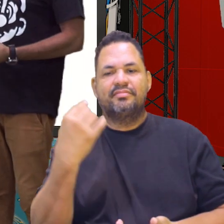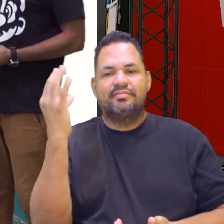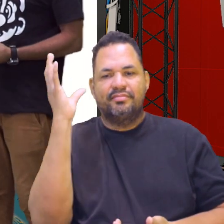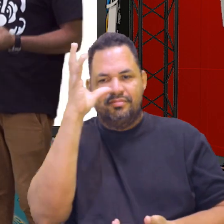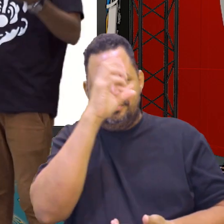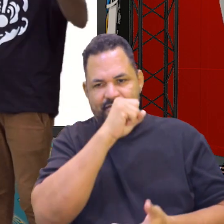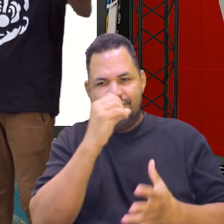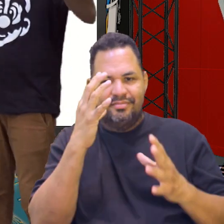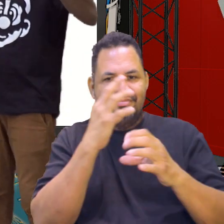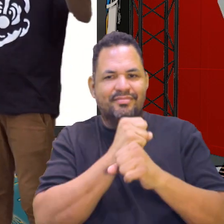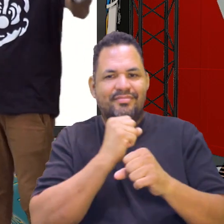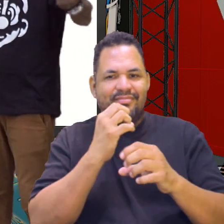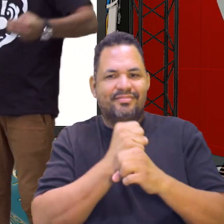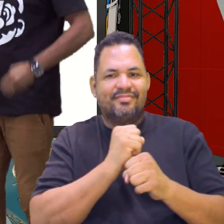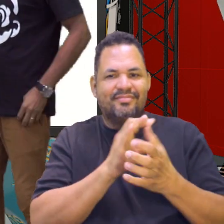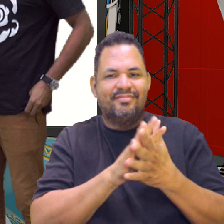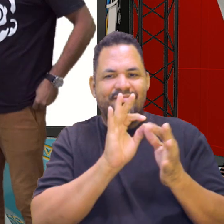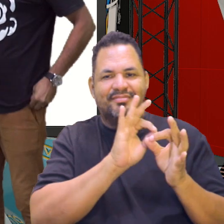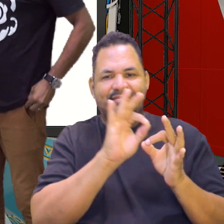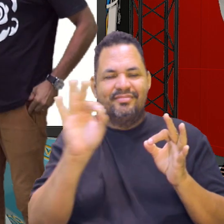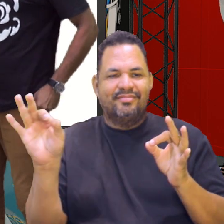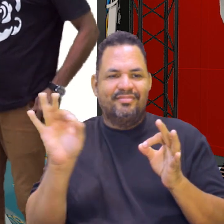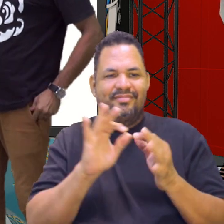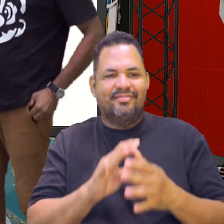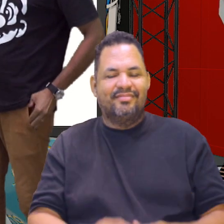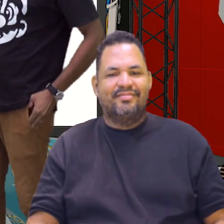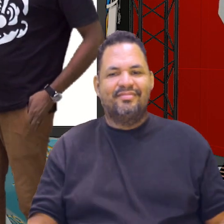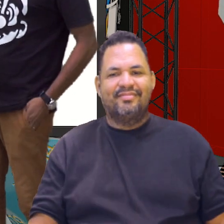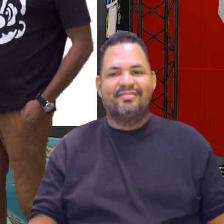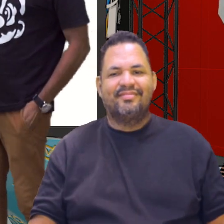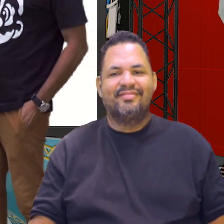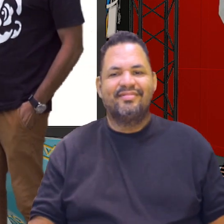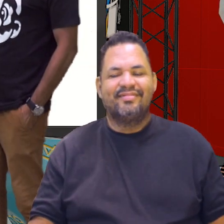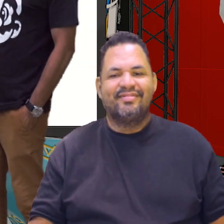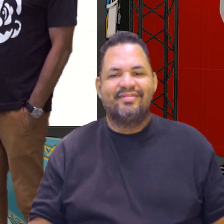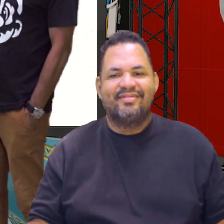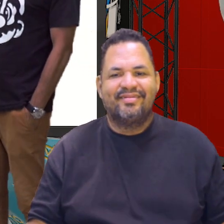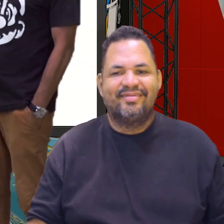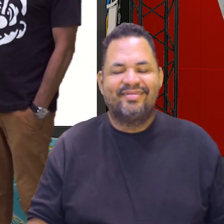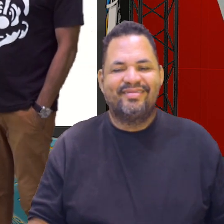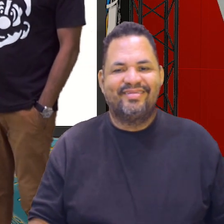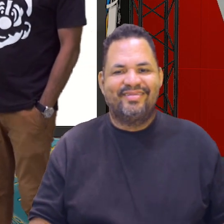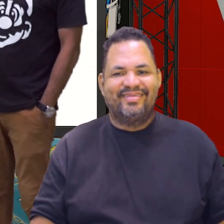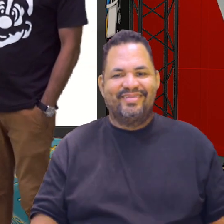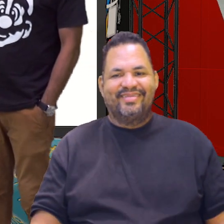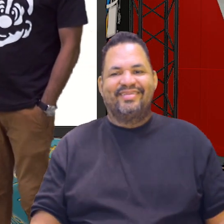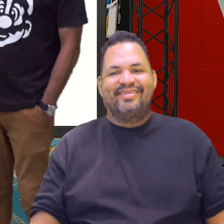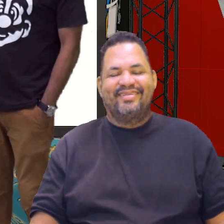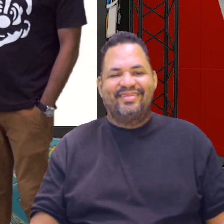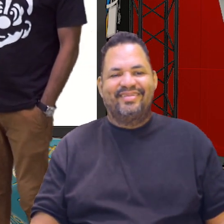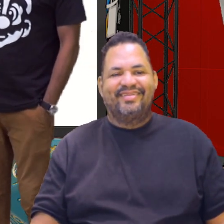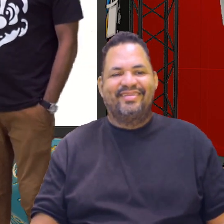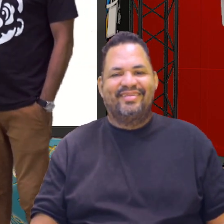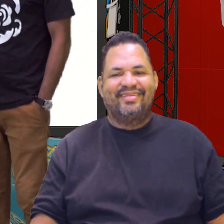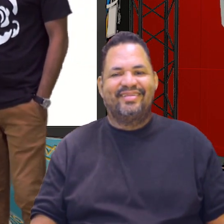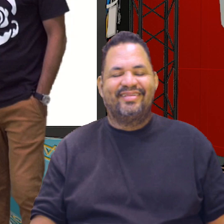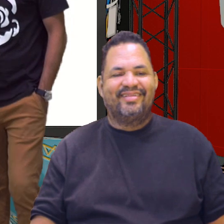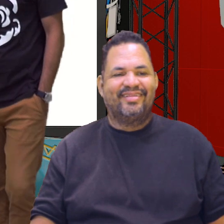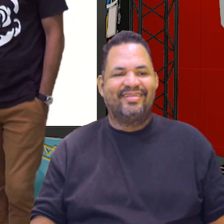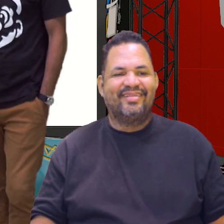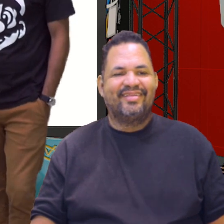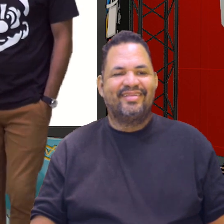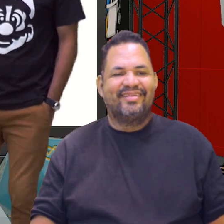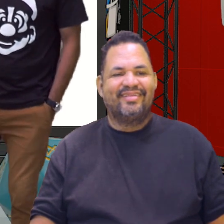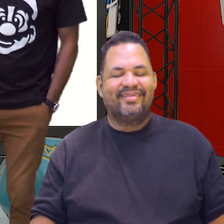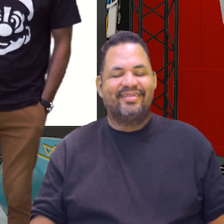aula agora a calcular essa distância entre o ponto e a... De Chupinguaia eu já sei, tá? É longe. É longe. A distância